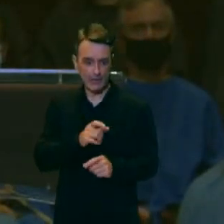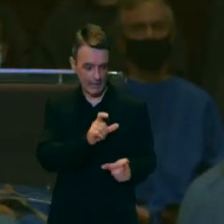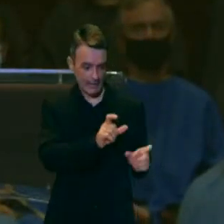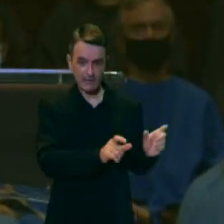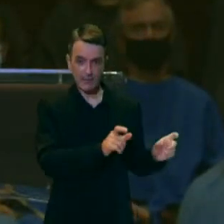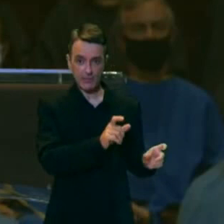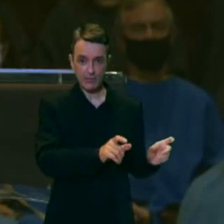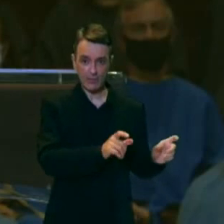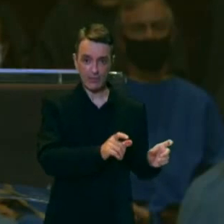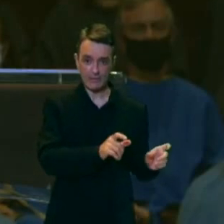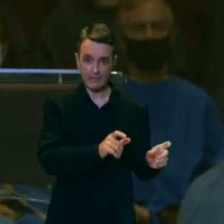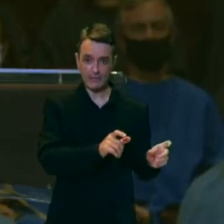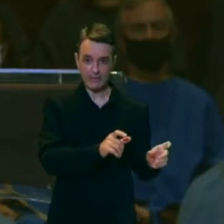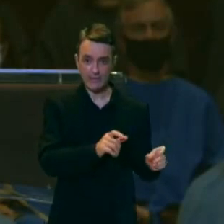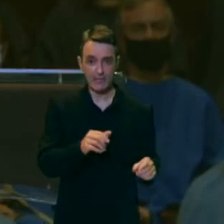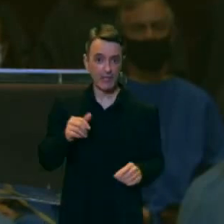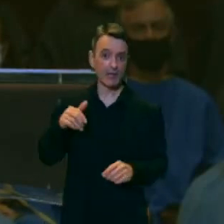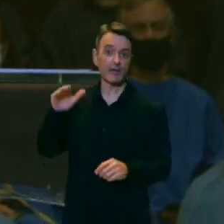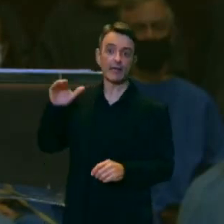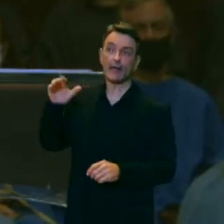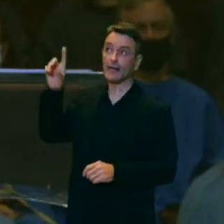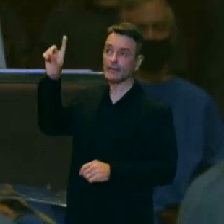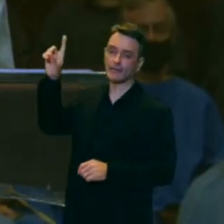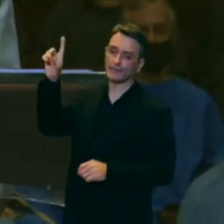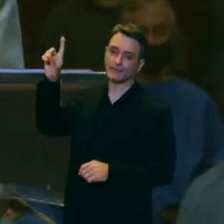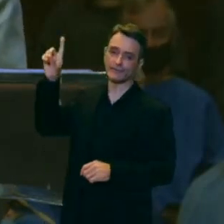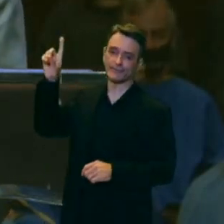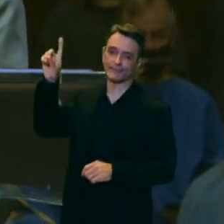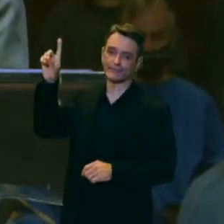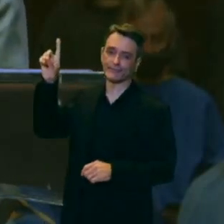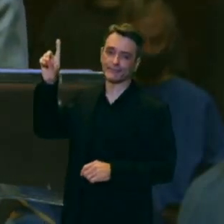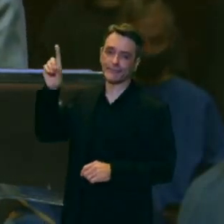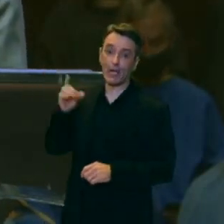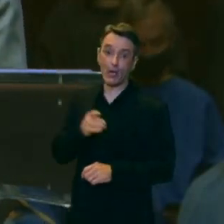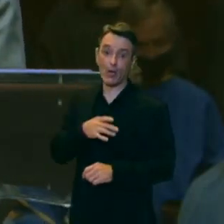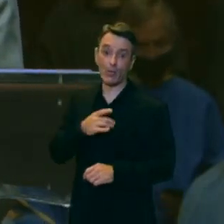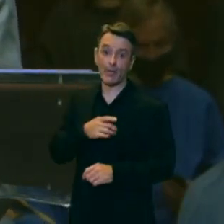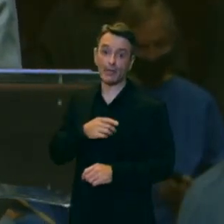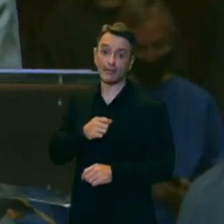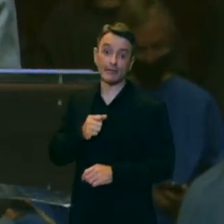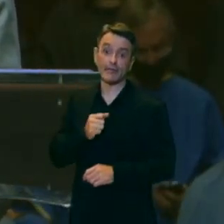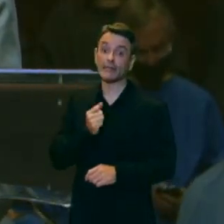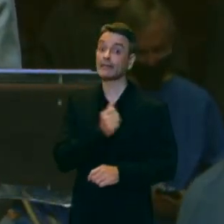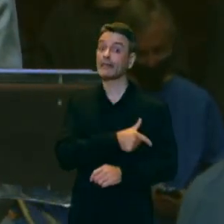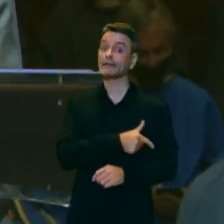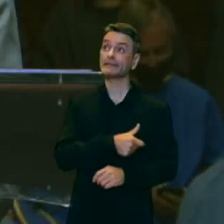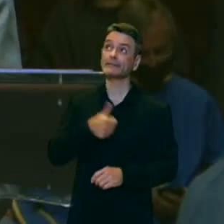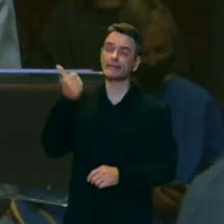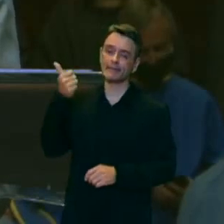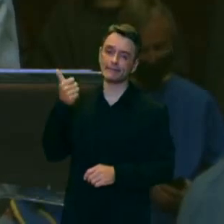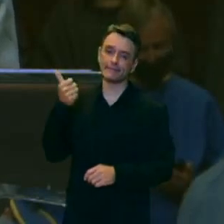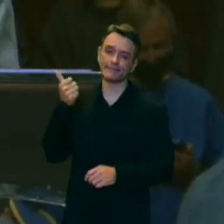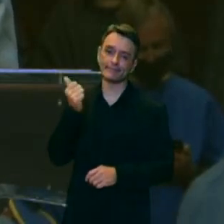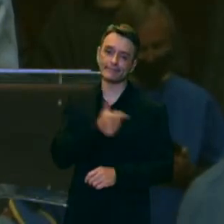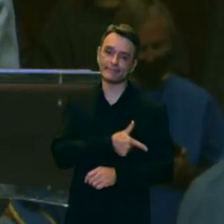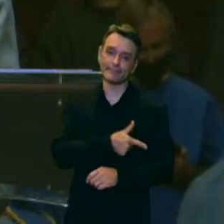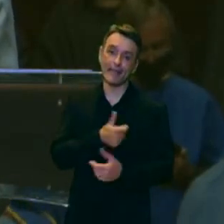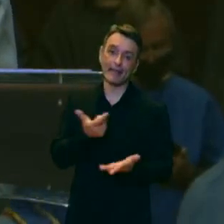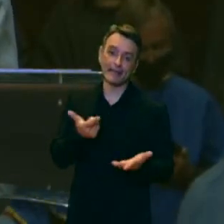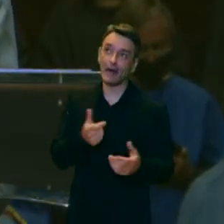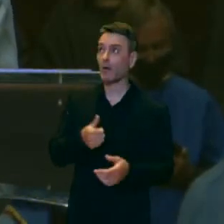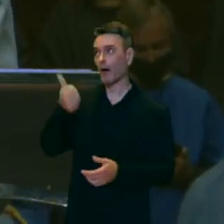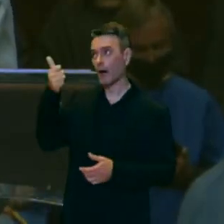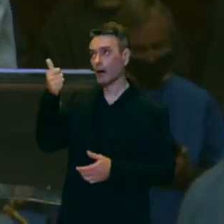Deus. Eu conheço muita gente que não faz a vontade de Deus porque tem medo, não